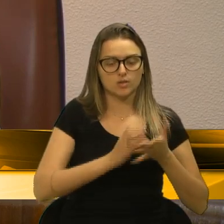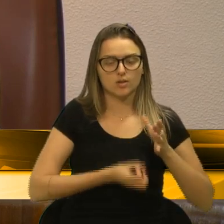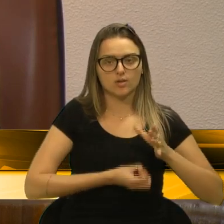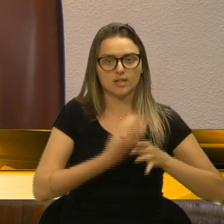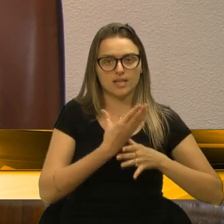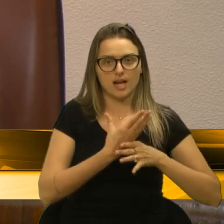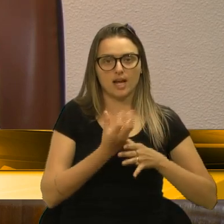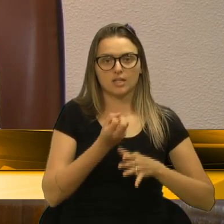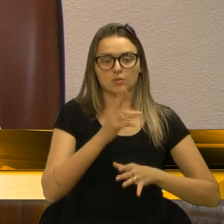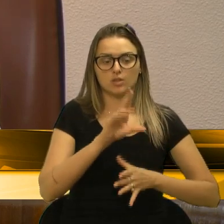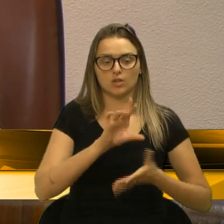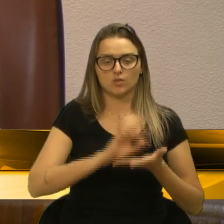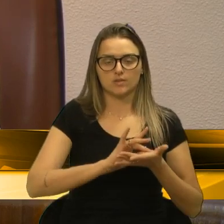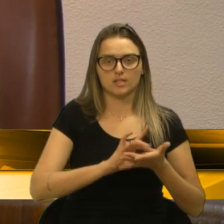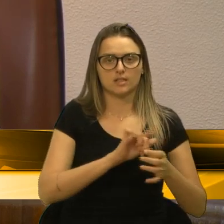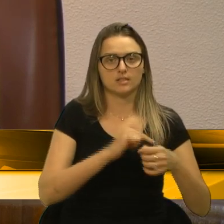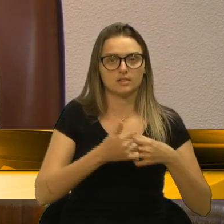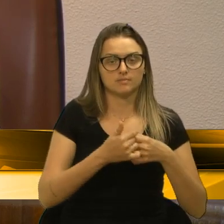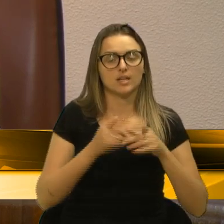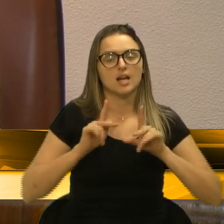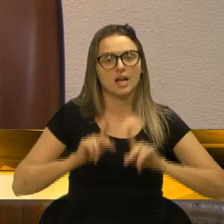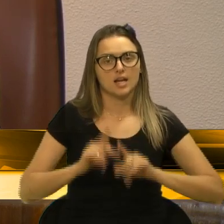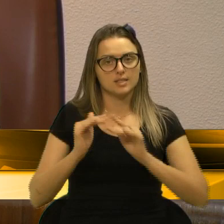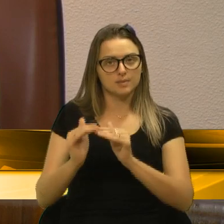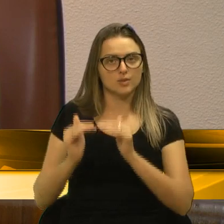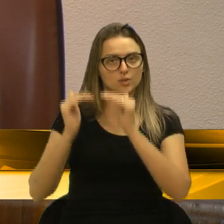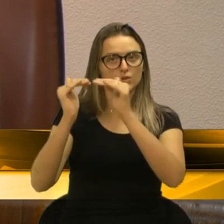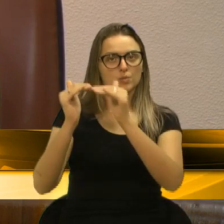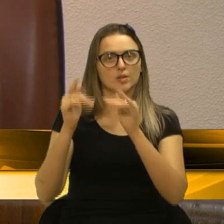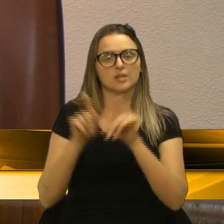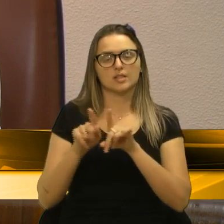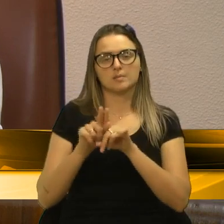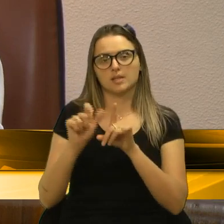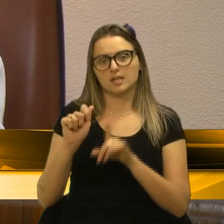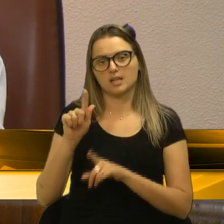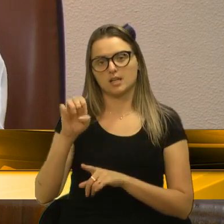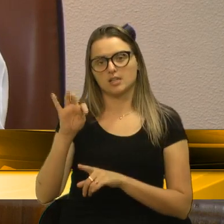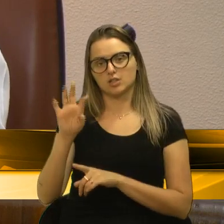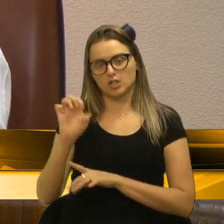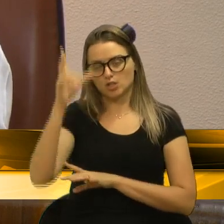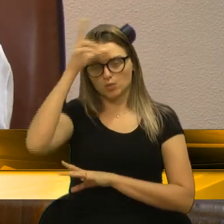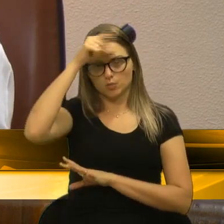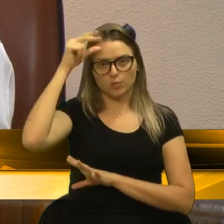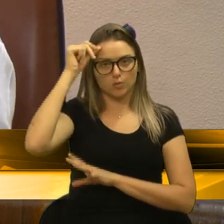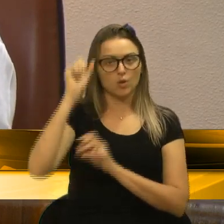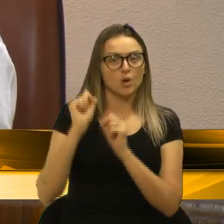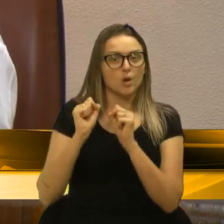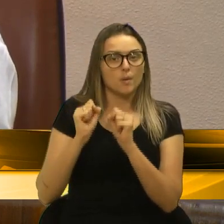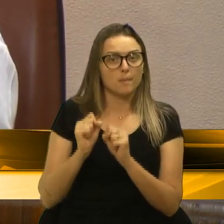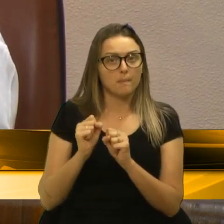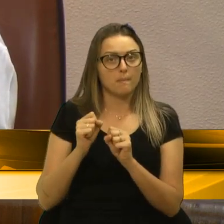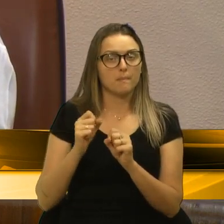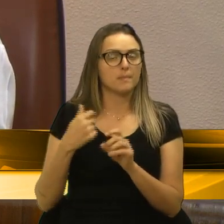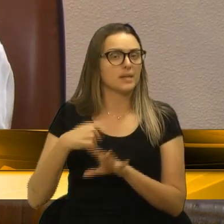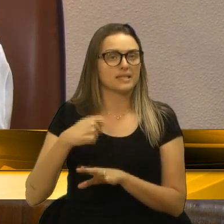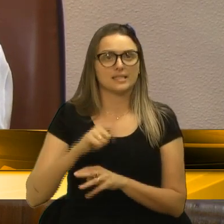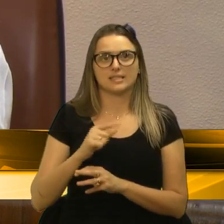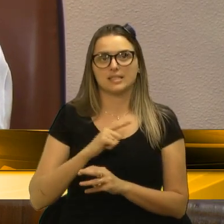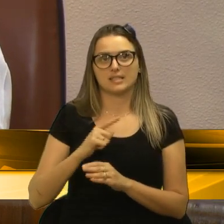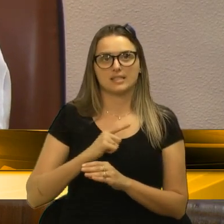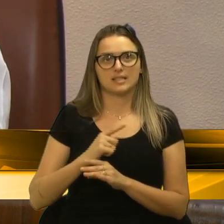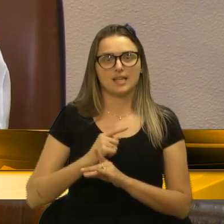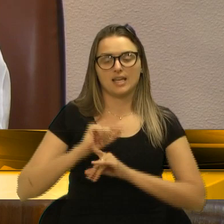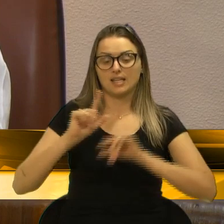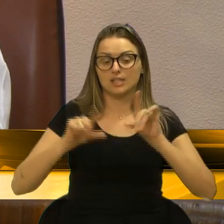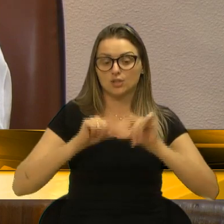e instalados, as autoridades municipais e agentes públicos passam a ter sua esfera